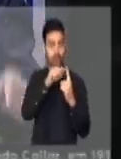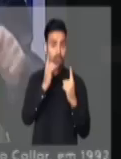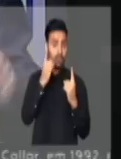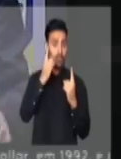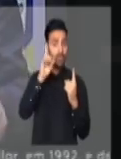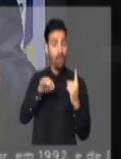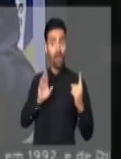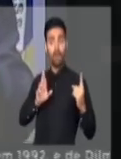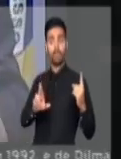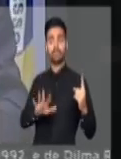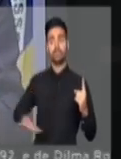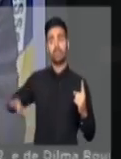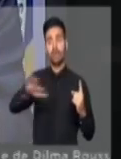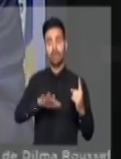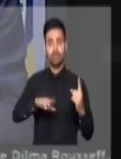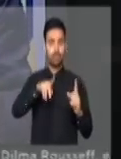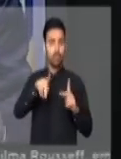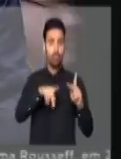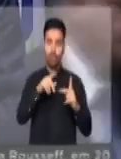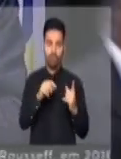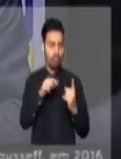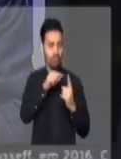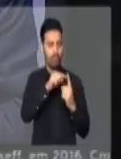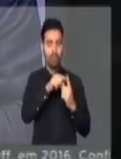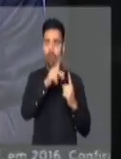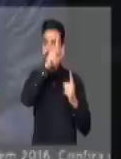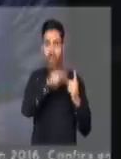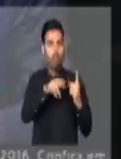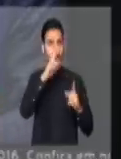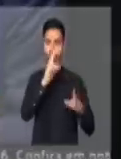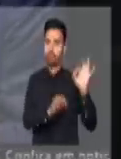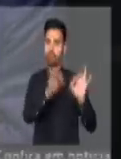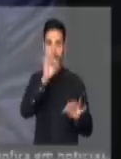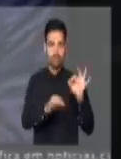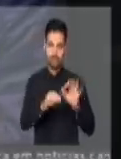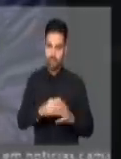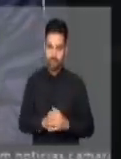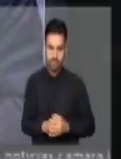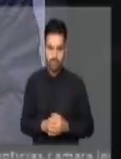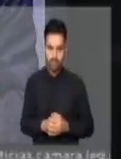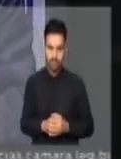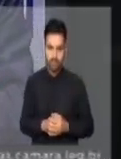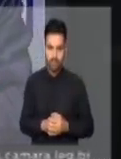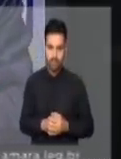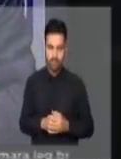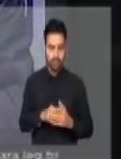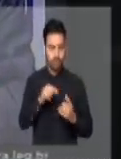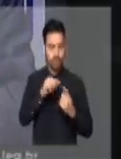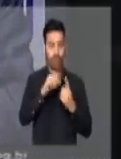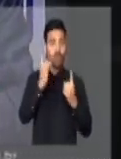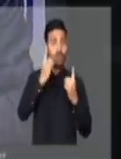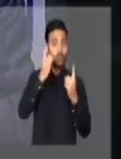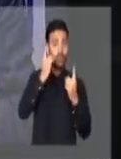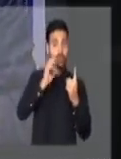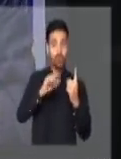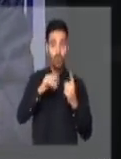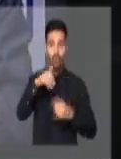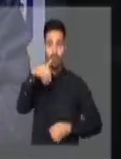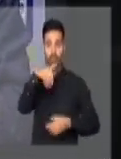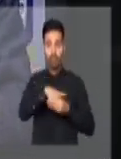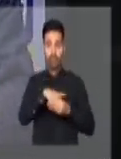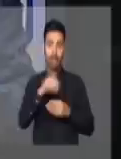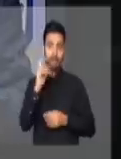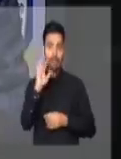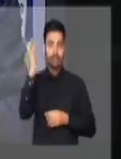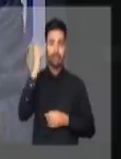na condição de um magistrado e não de um parlamentar. O parlamentar, nesse caso, não vota para decidir a matéria de